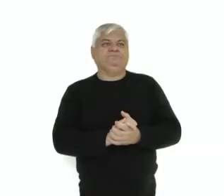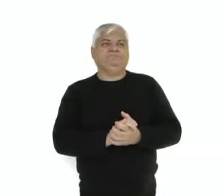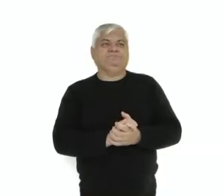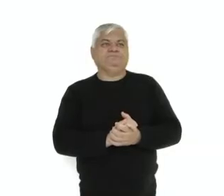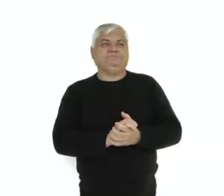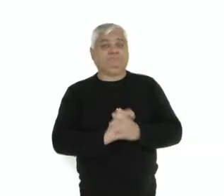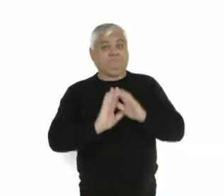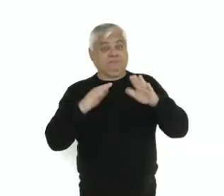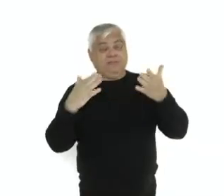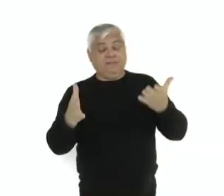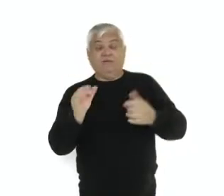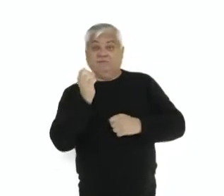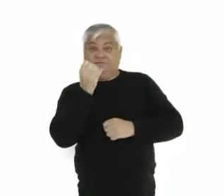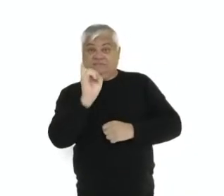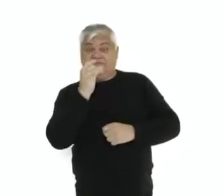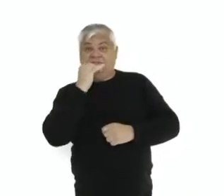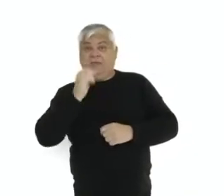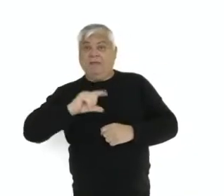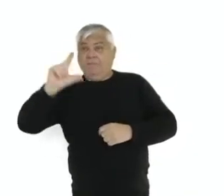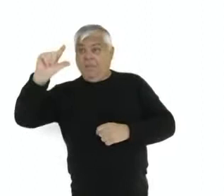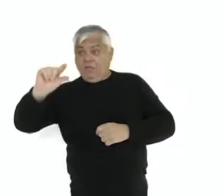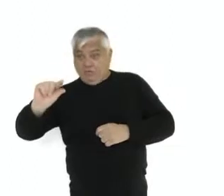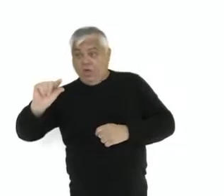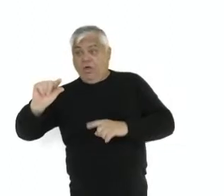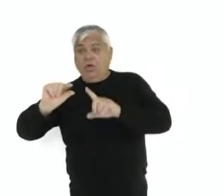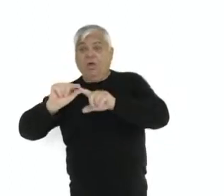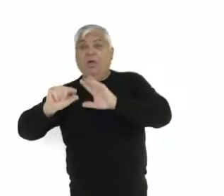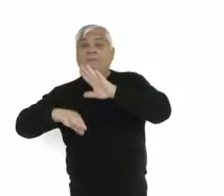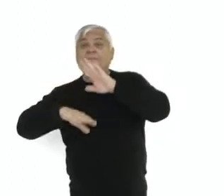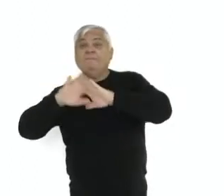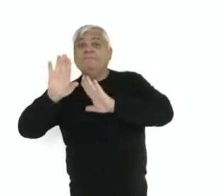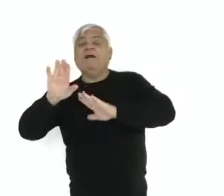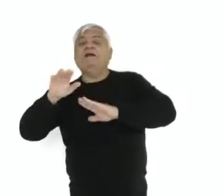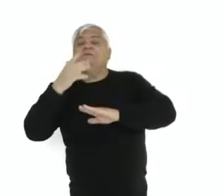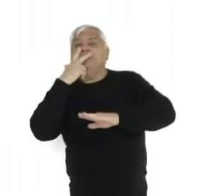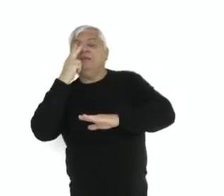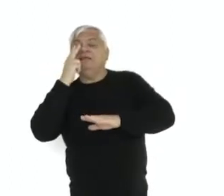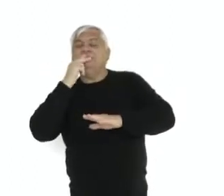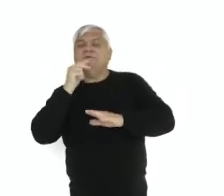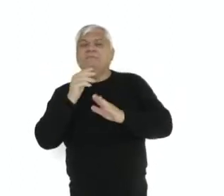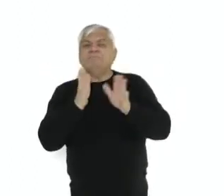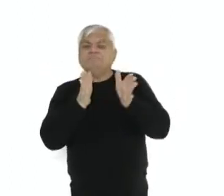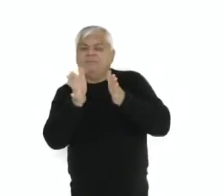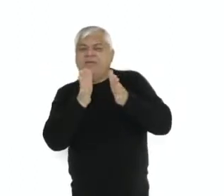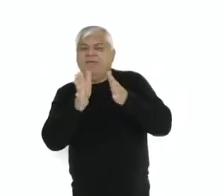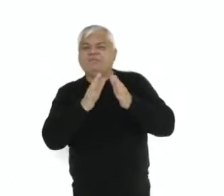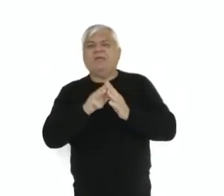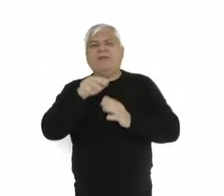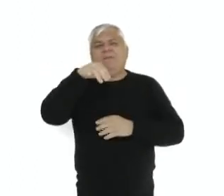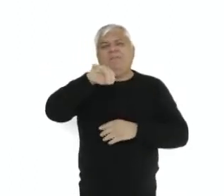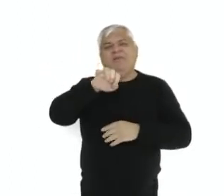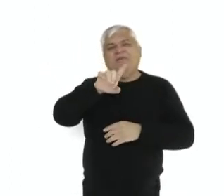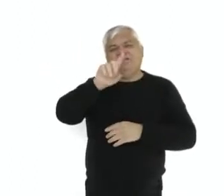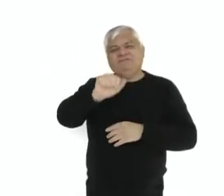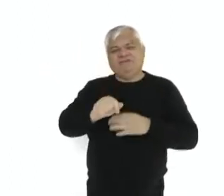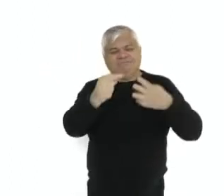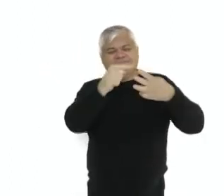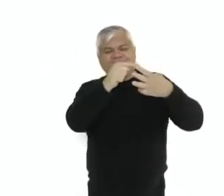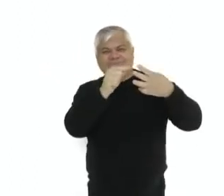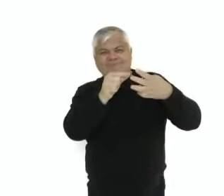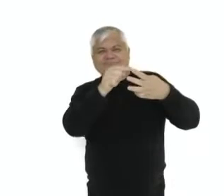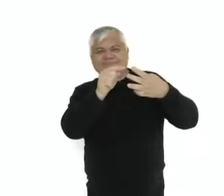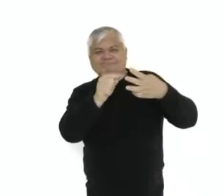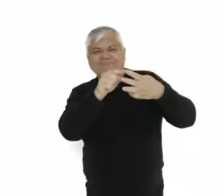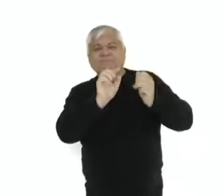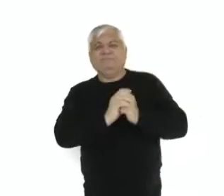Podemos dizer que quanto menor a amplitude dos dados, mais próximos eles estão da média, da moda e da mediana. Como a amplitude